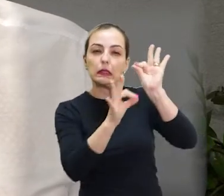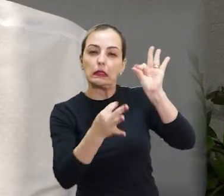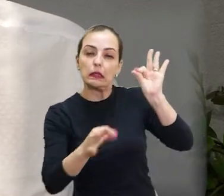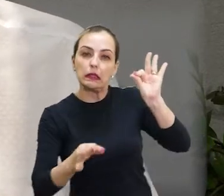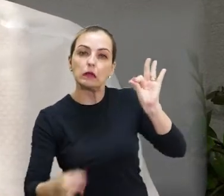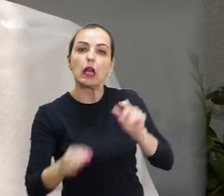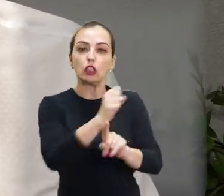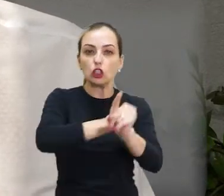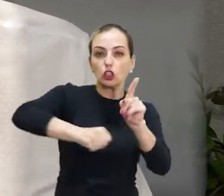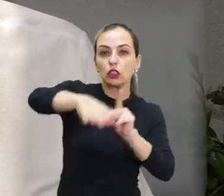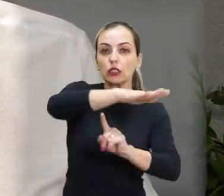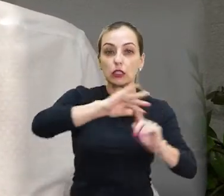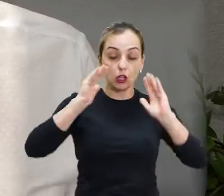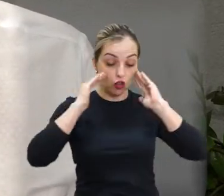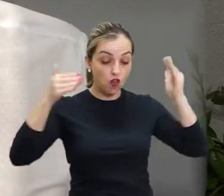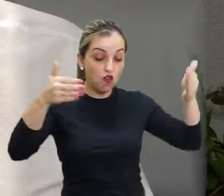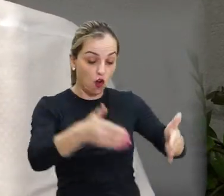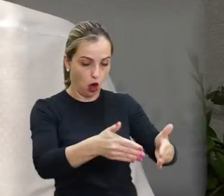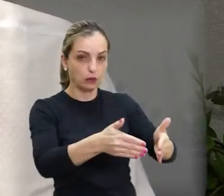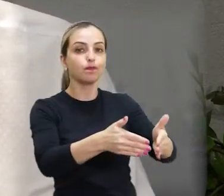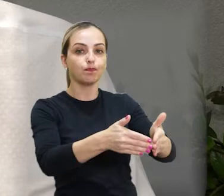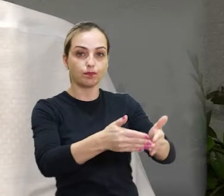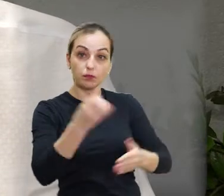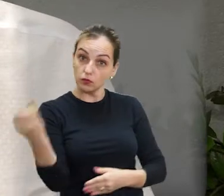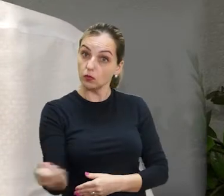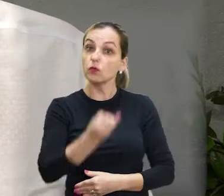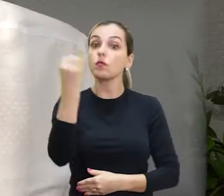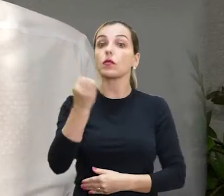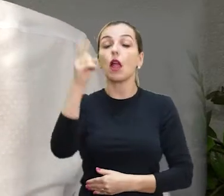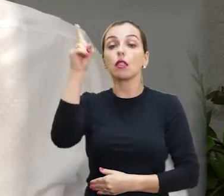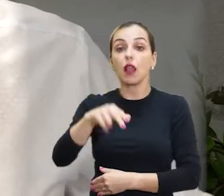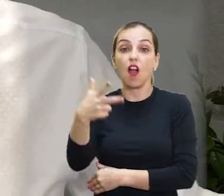lista é extensa e alcança vários núcleos da sociedade.